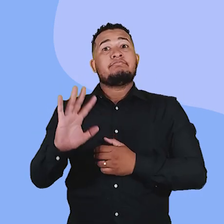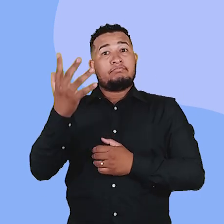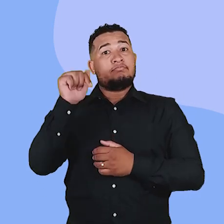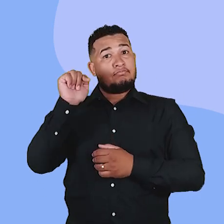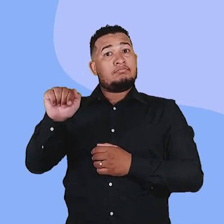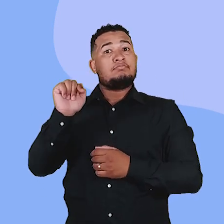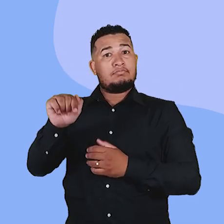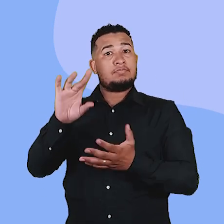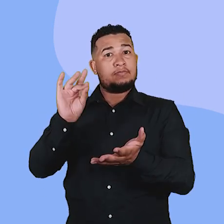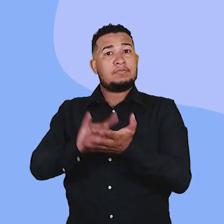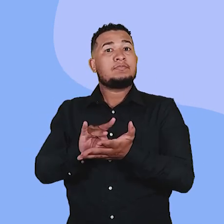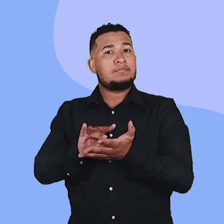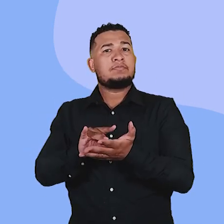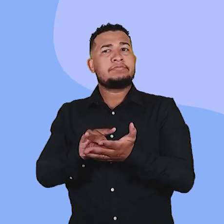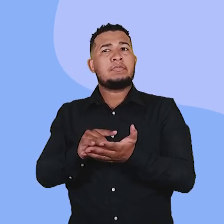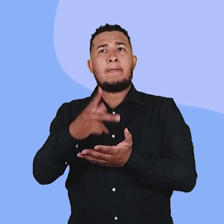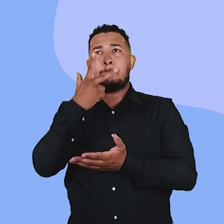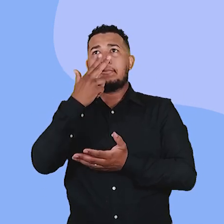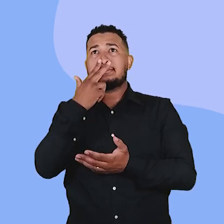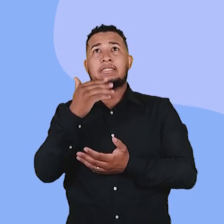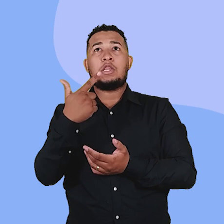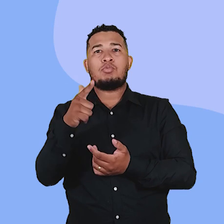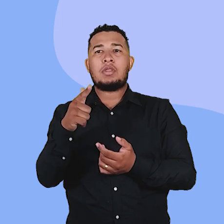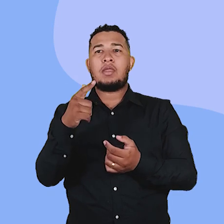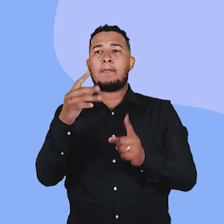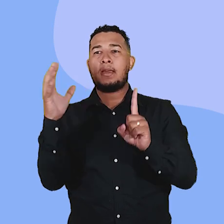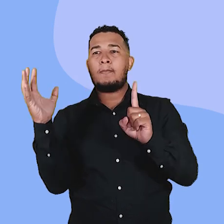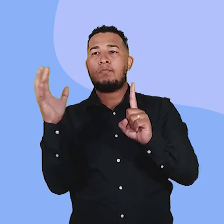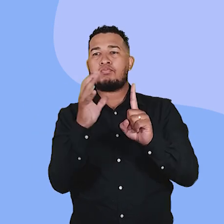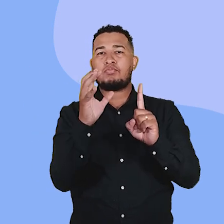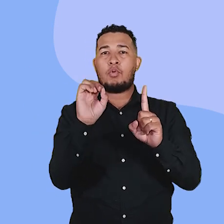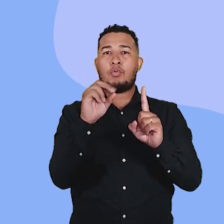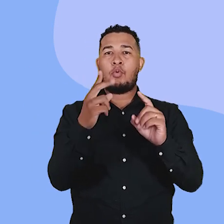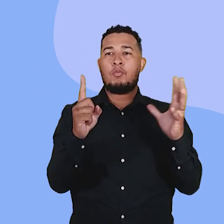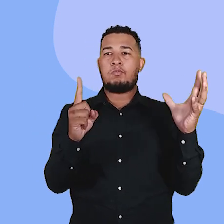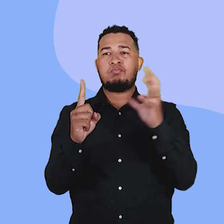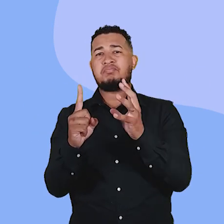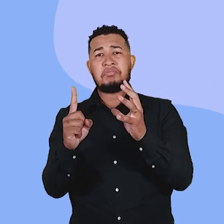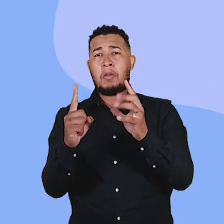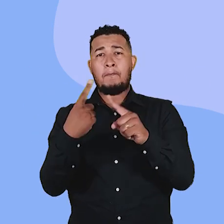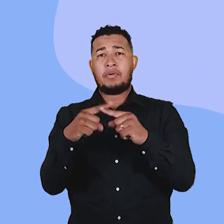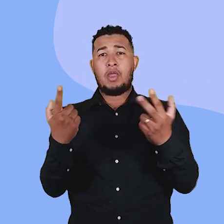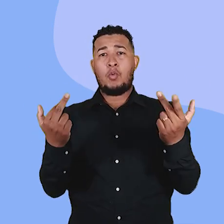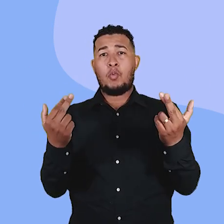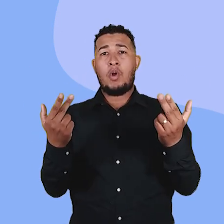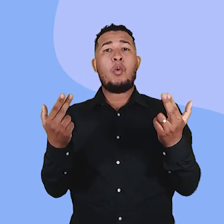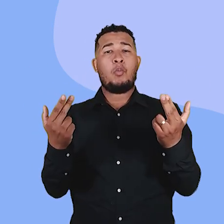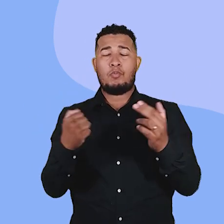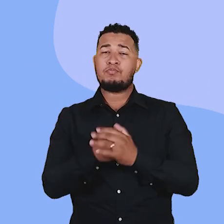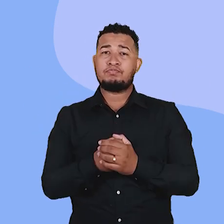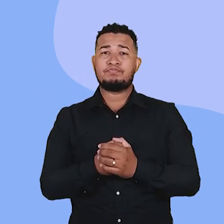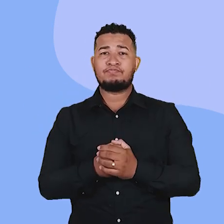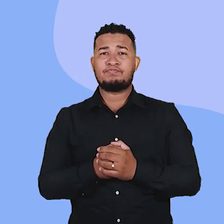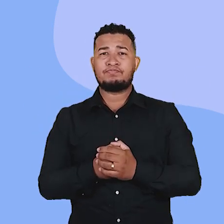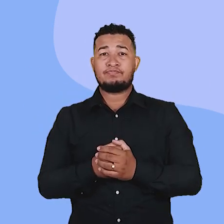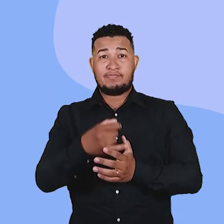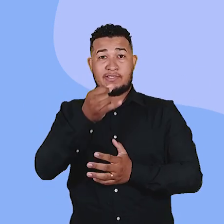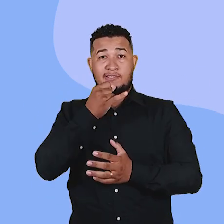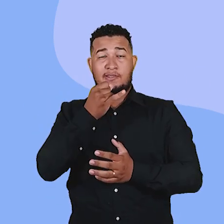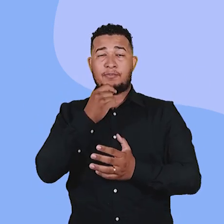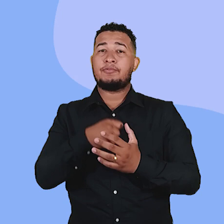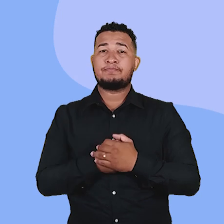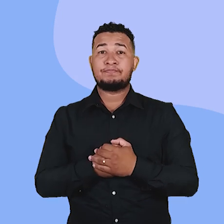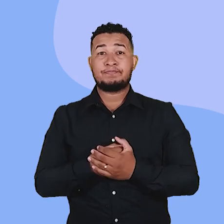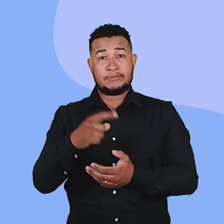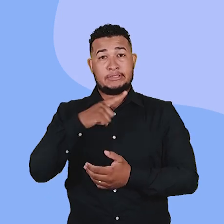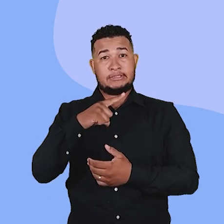essa situação, não há mais transferência de calor entre elas. Beleza? Então vamos dar um exemplo aqui.